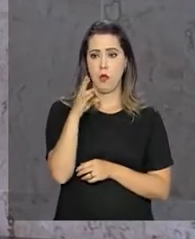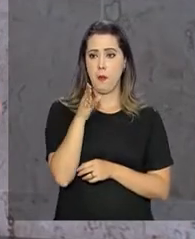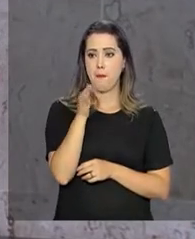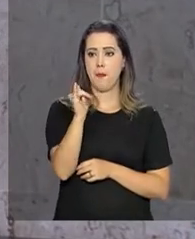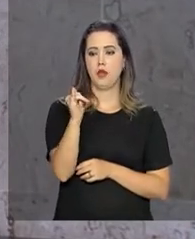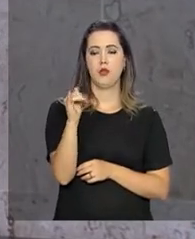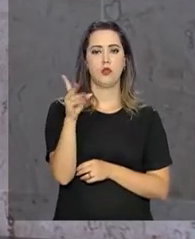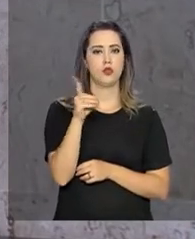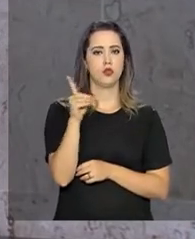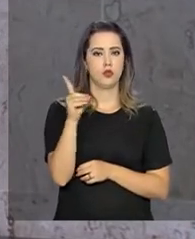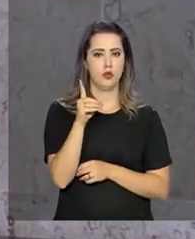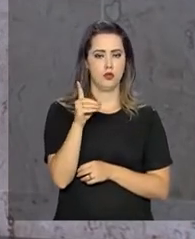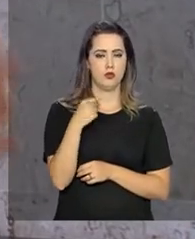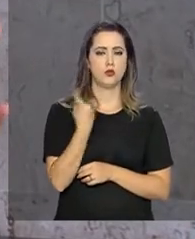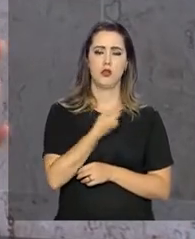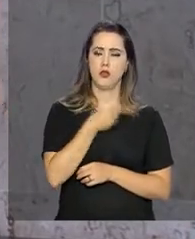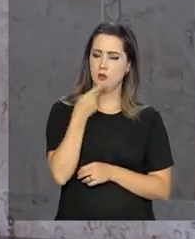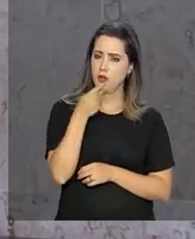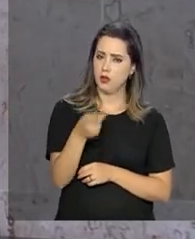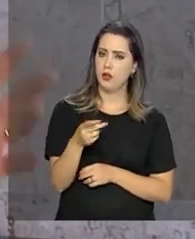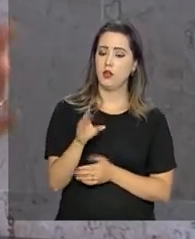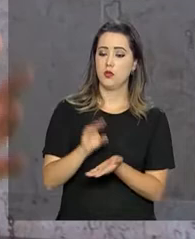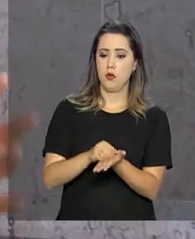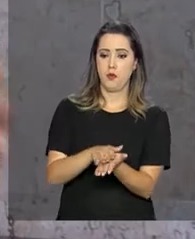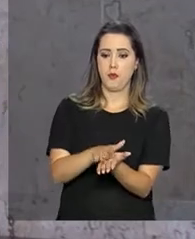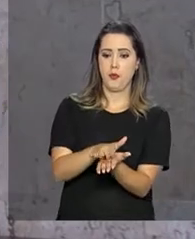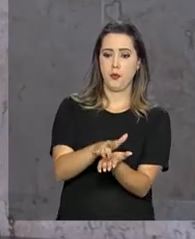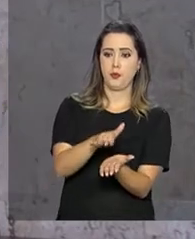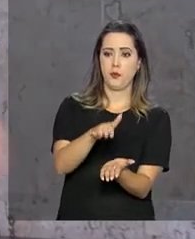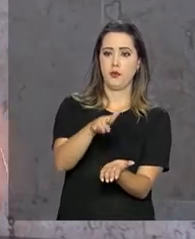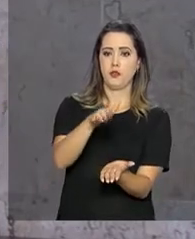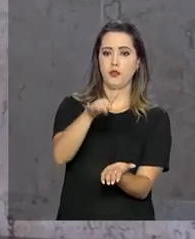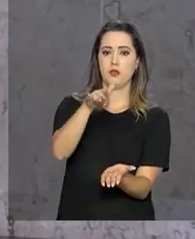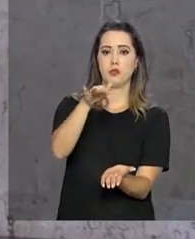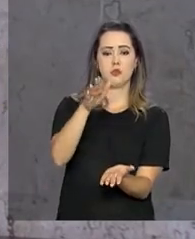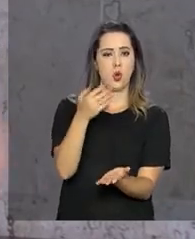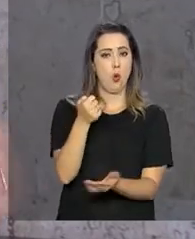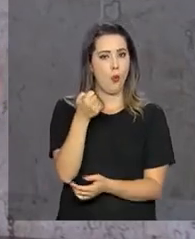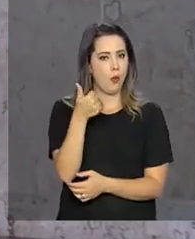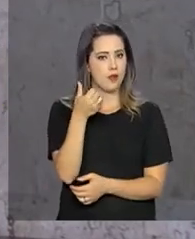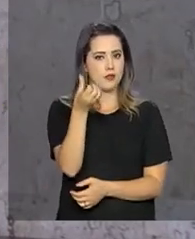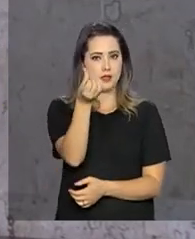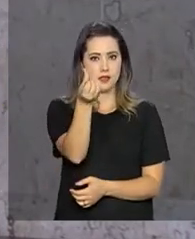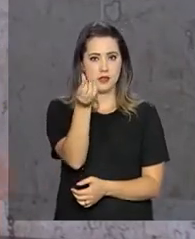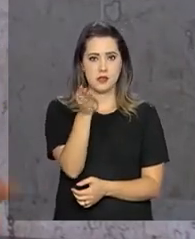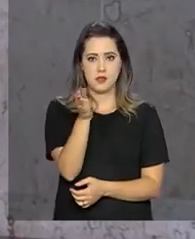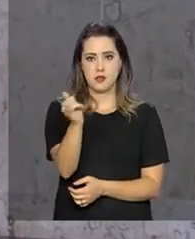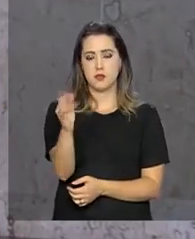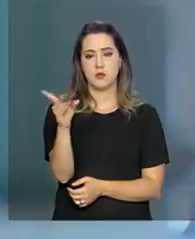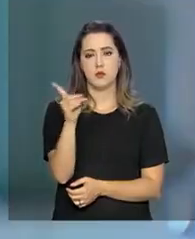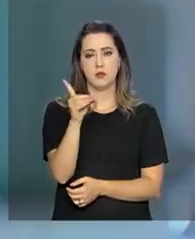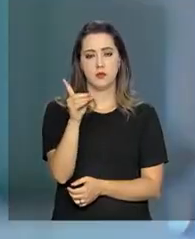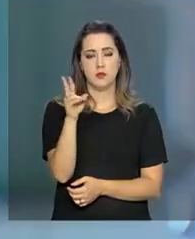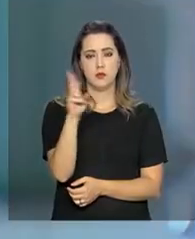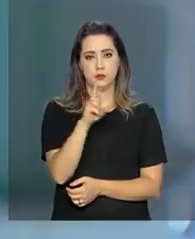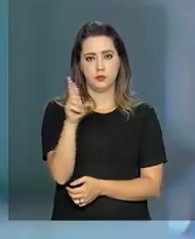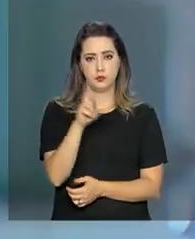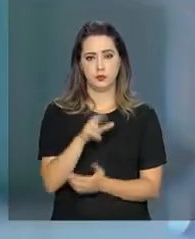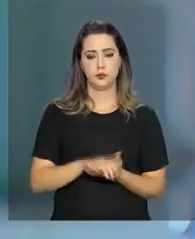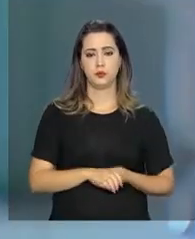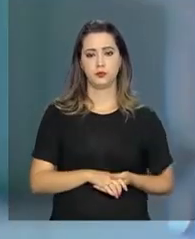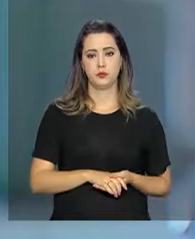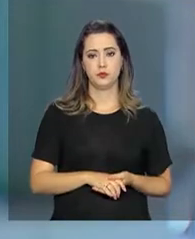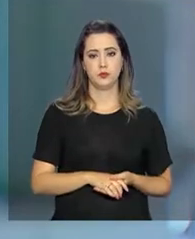bilhões de dólares. Nós estamos falando de recursos que se aproximam de 6 bilhões de reais. A FINEP é